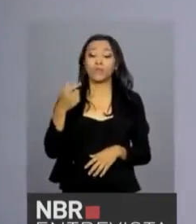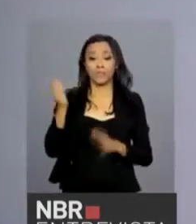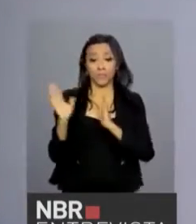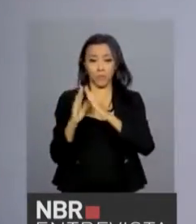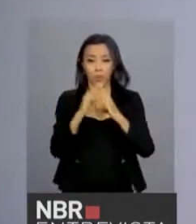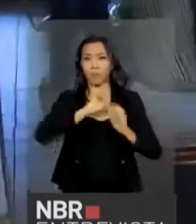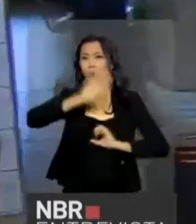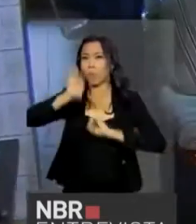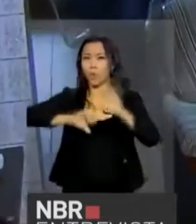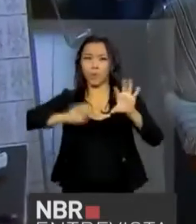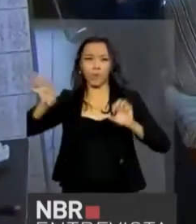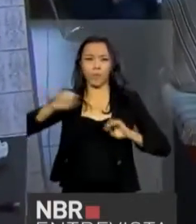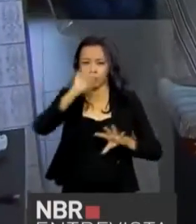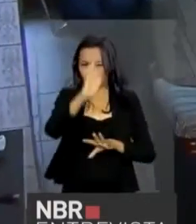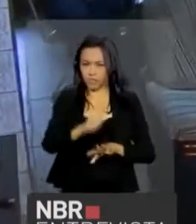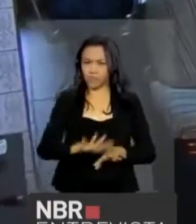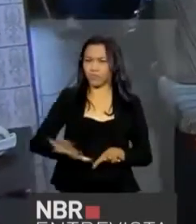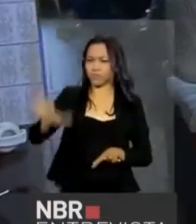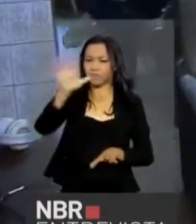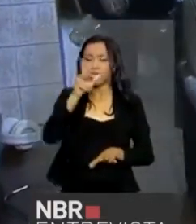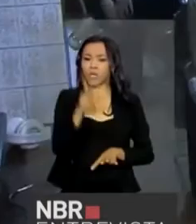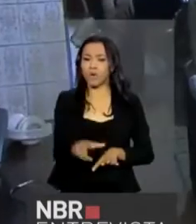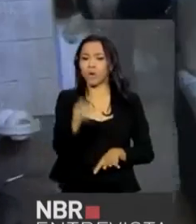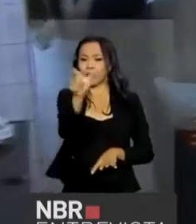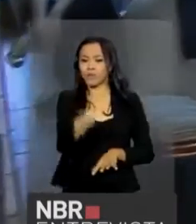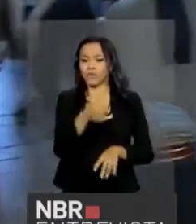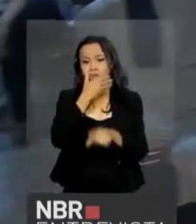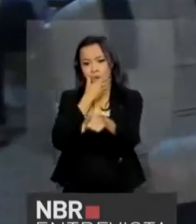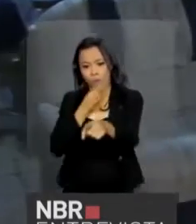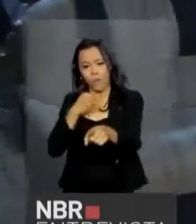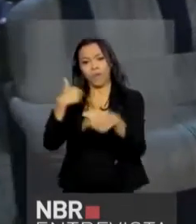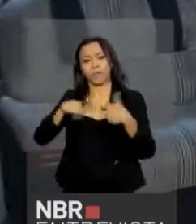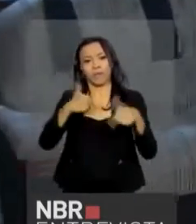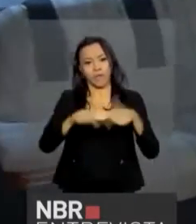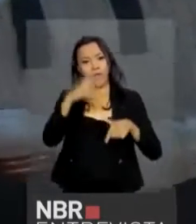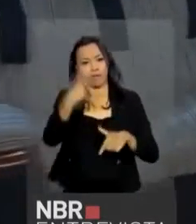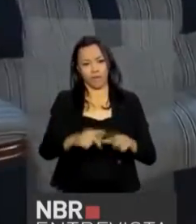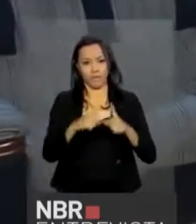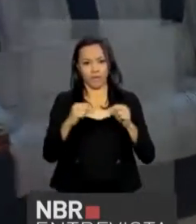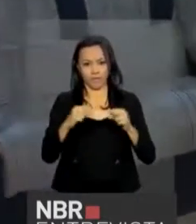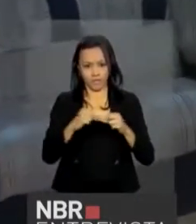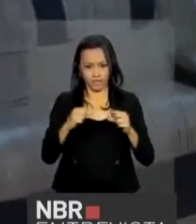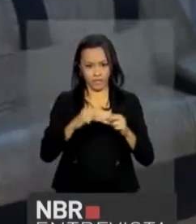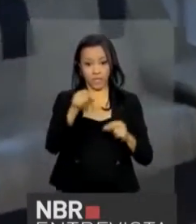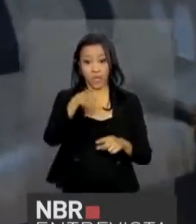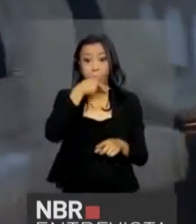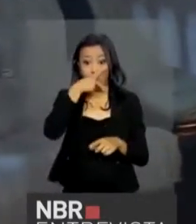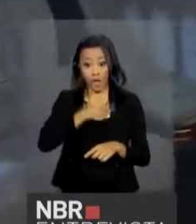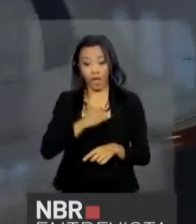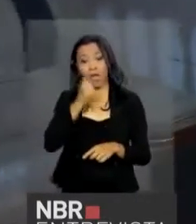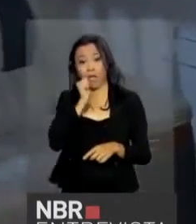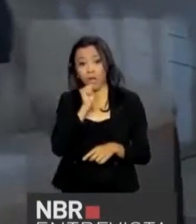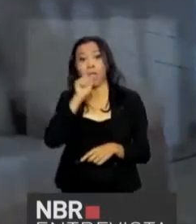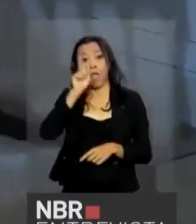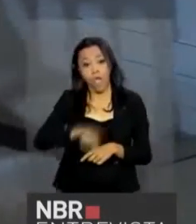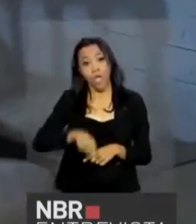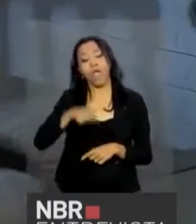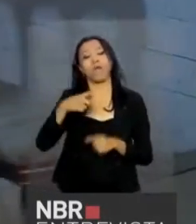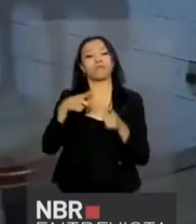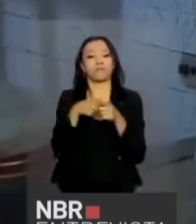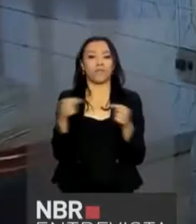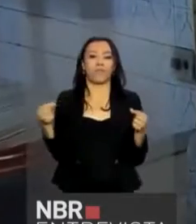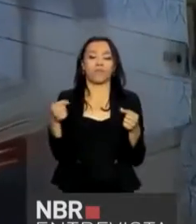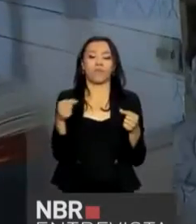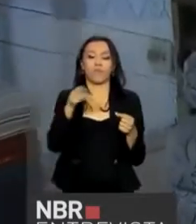país pessoas como seo roberto servidor público em brasília filho de pais japoneses eles já morou